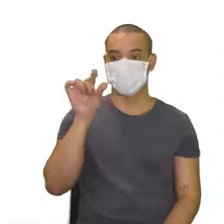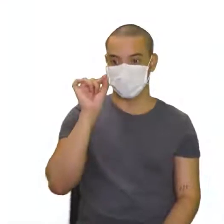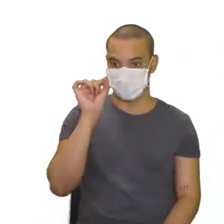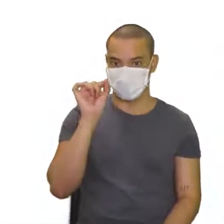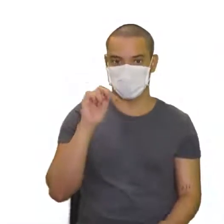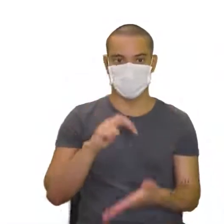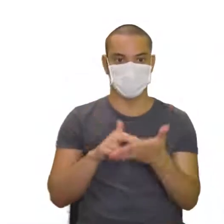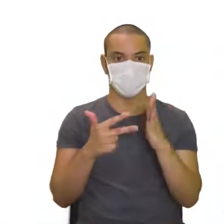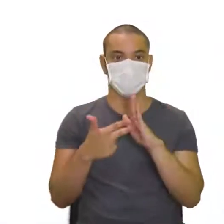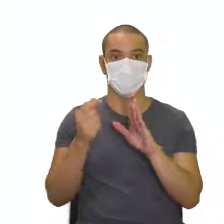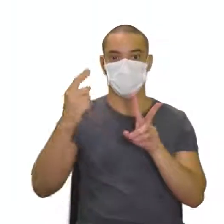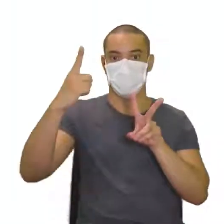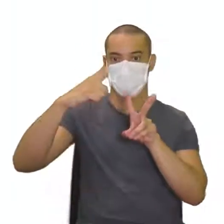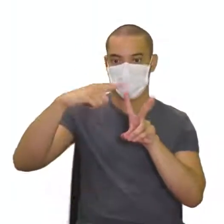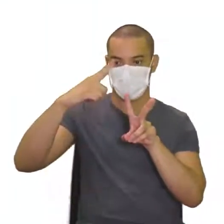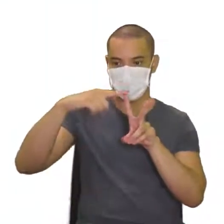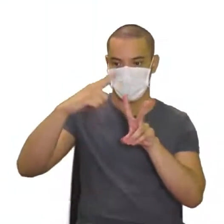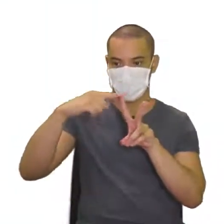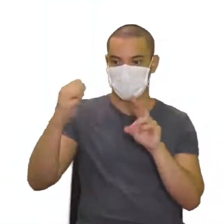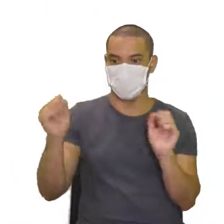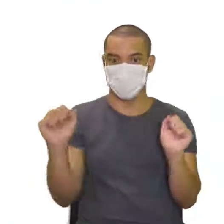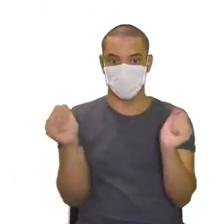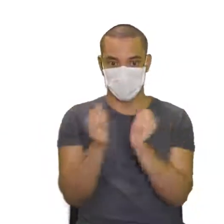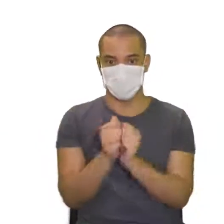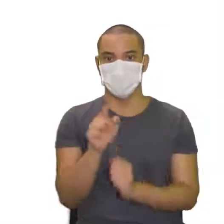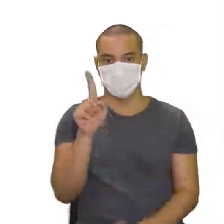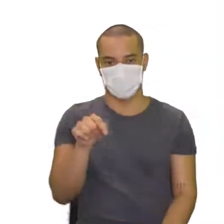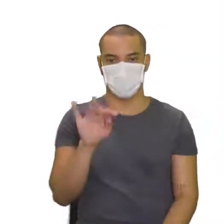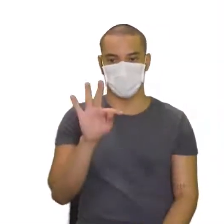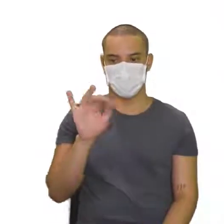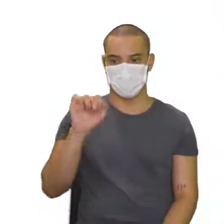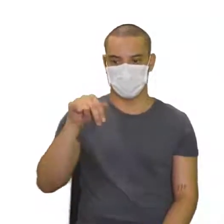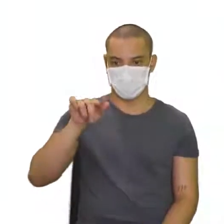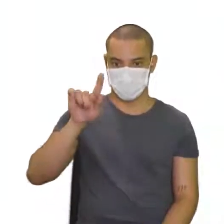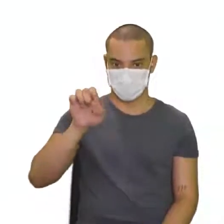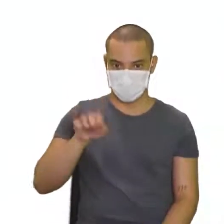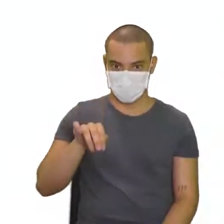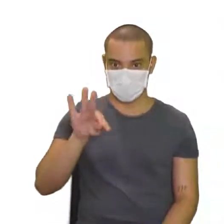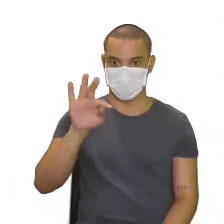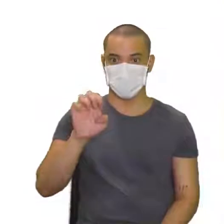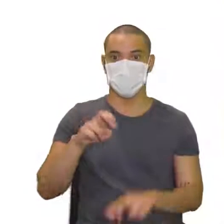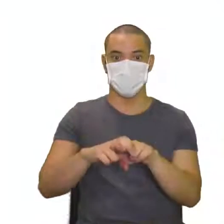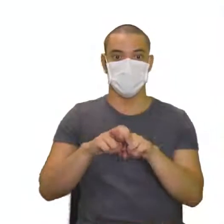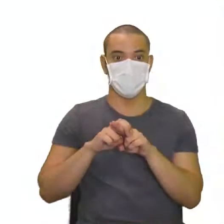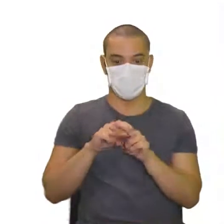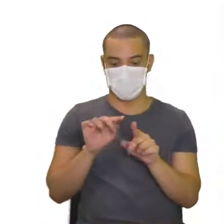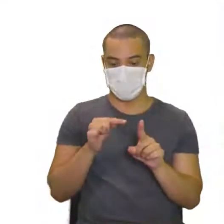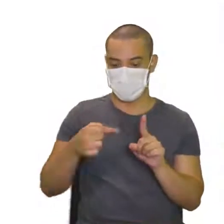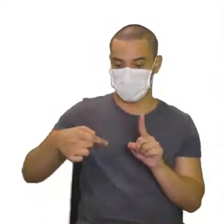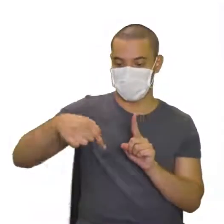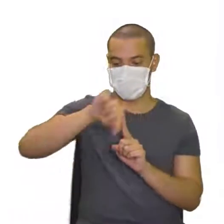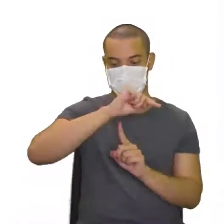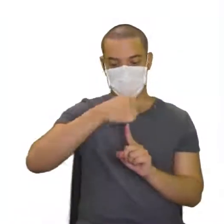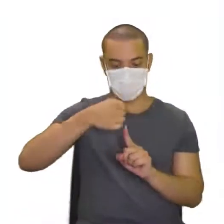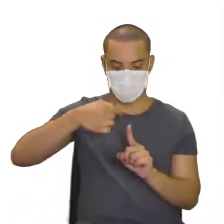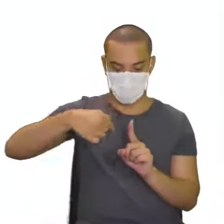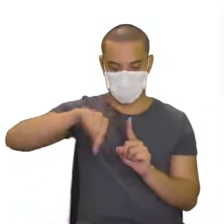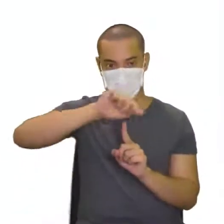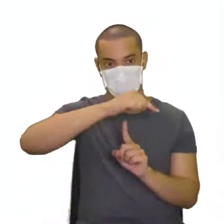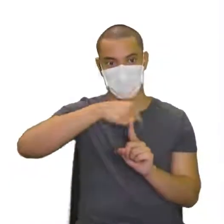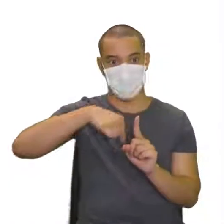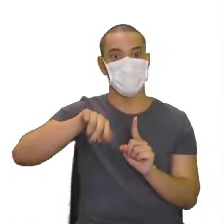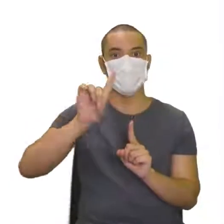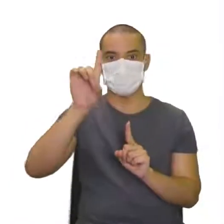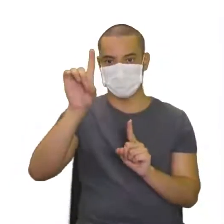está ali o meu vetor campo magnético tangente. Assim, a tangente às linhas do campo magnético será a